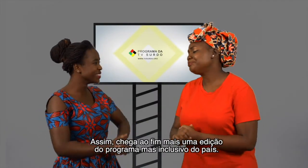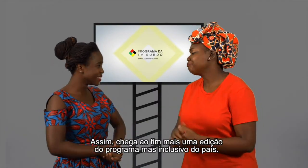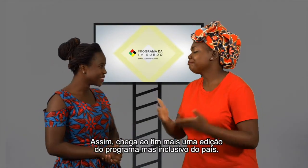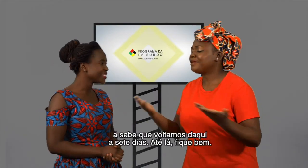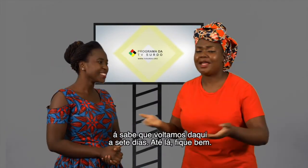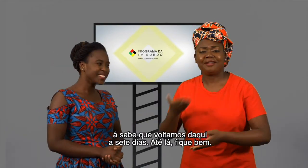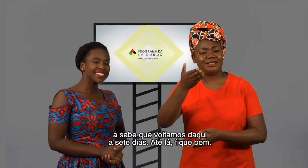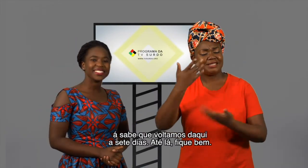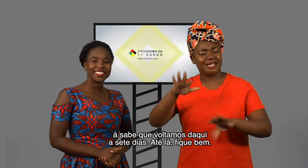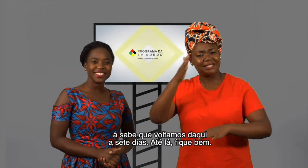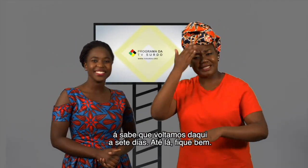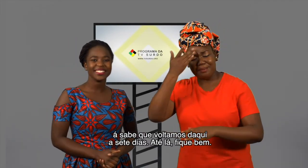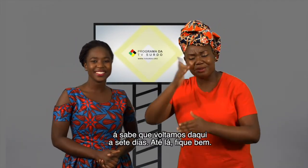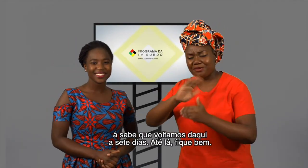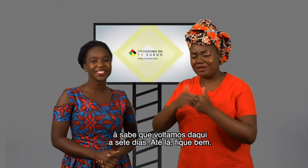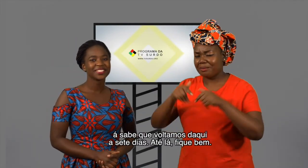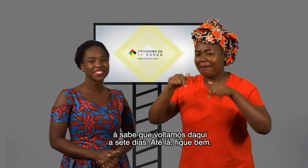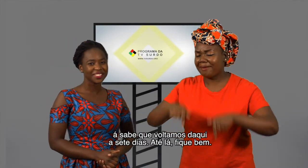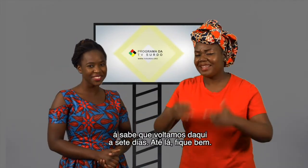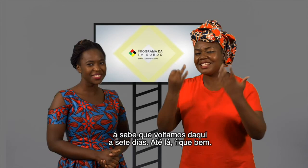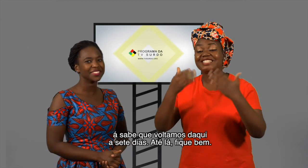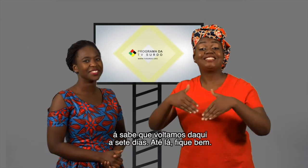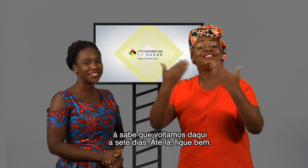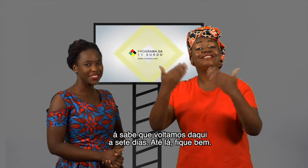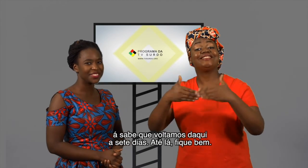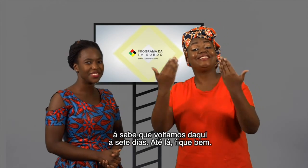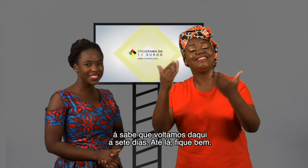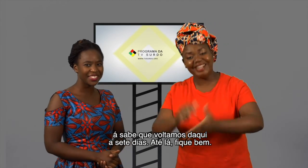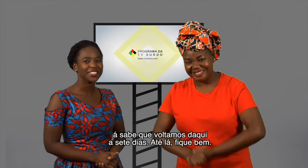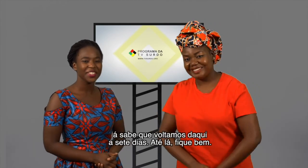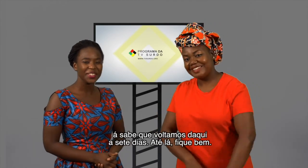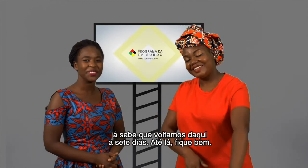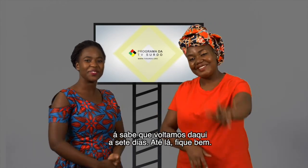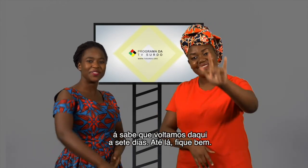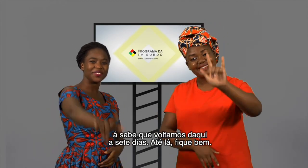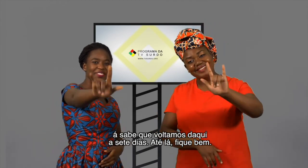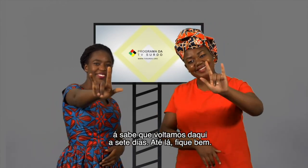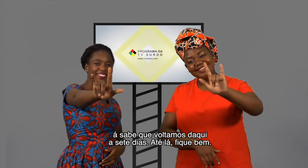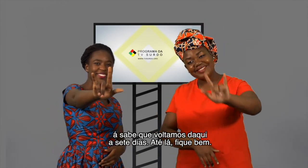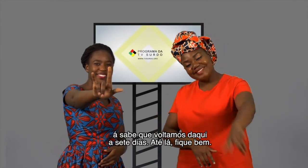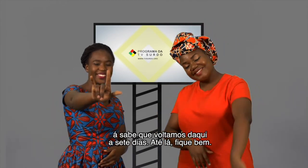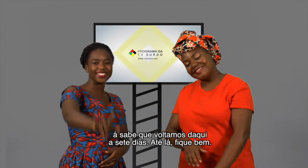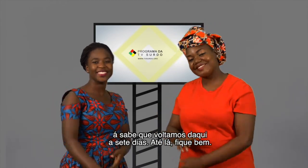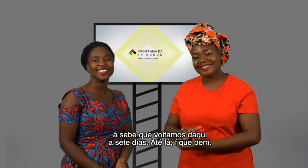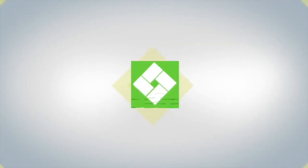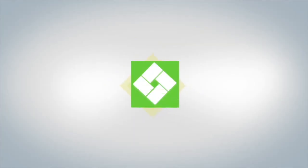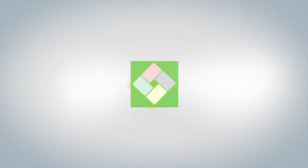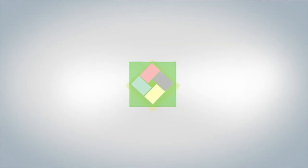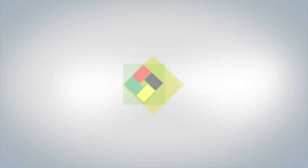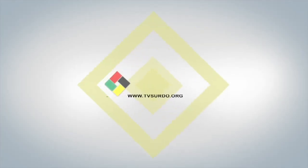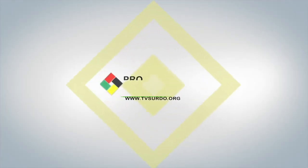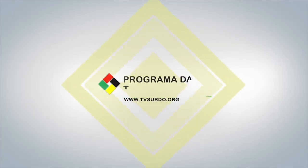edição do programa mais inclusivo do país. Já sabe que voltamos daqui a sete dias.